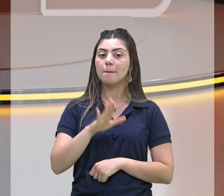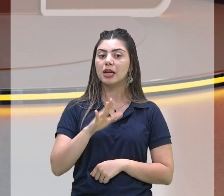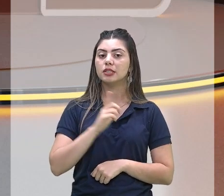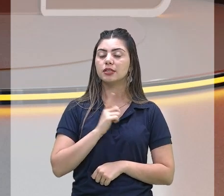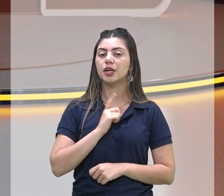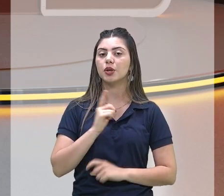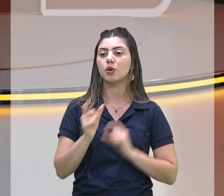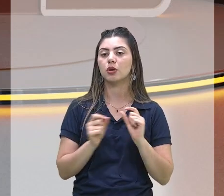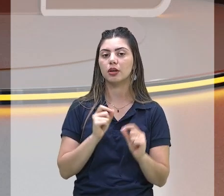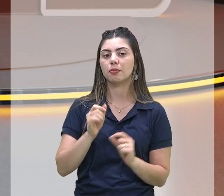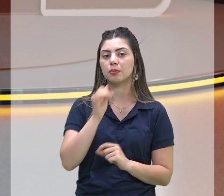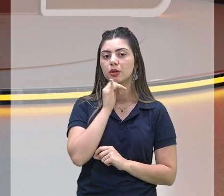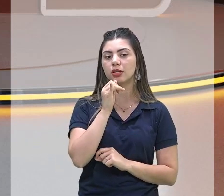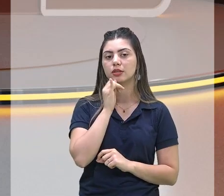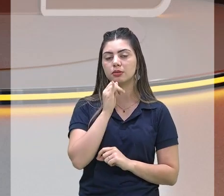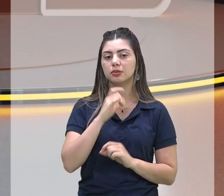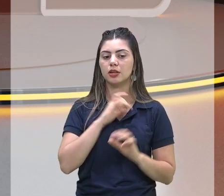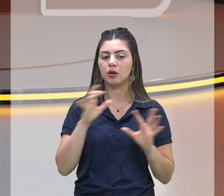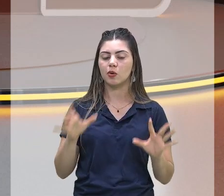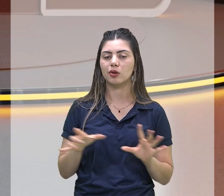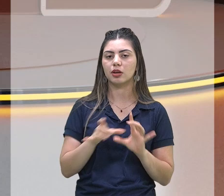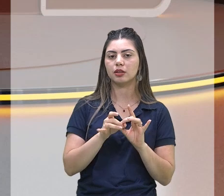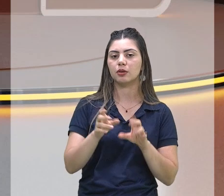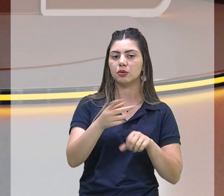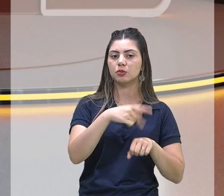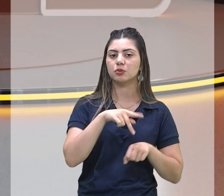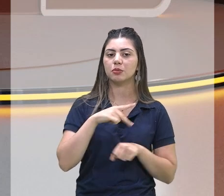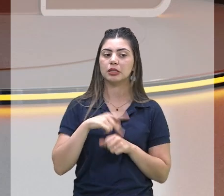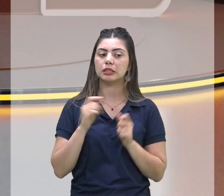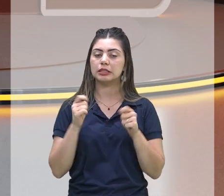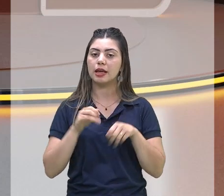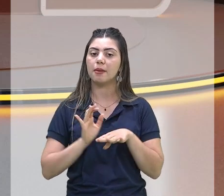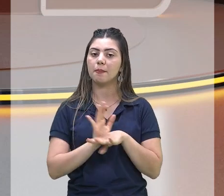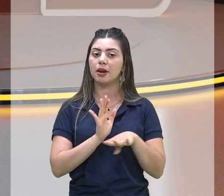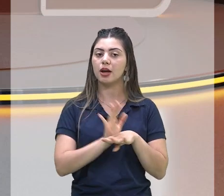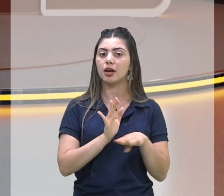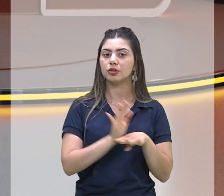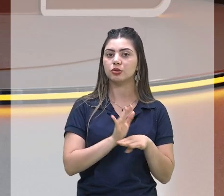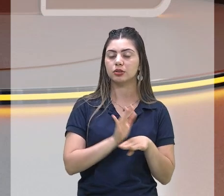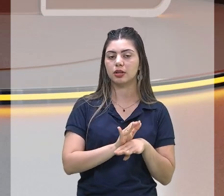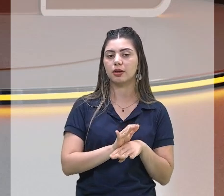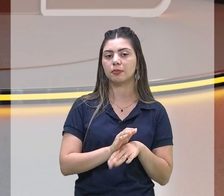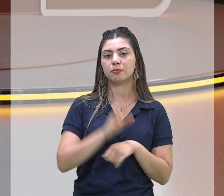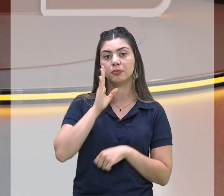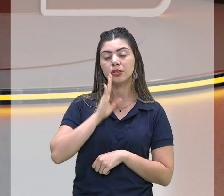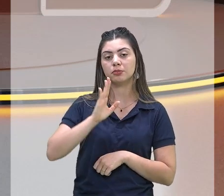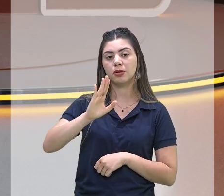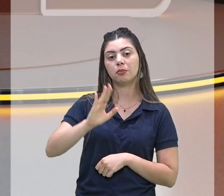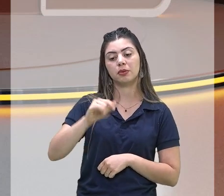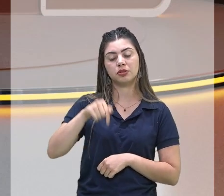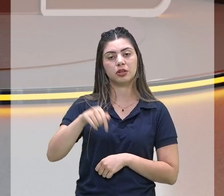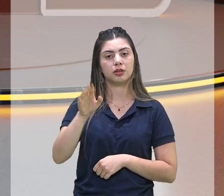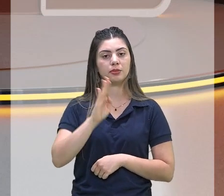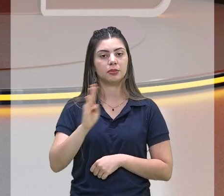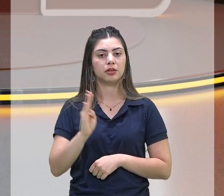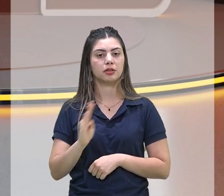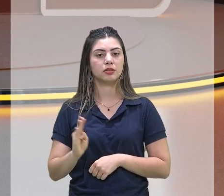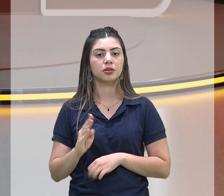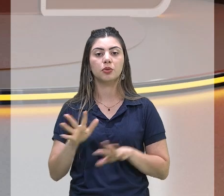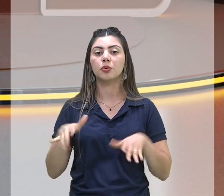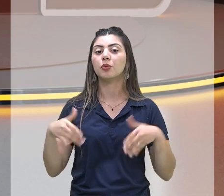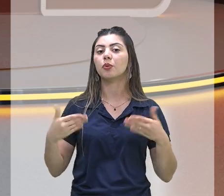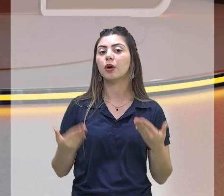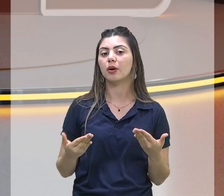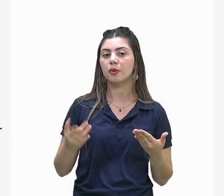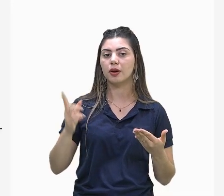que também acaba integrando esses países e ajudando na locomoção, principalmente em relação ao Brasil, que vai ser o